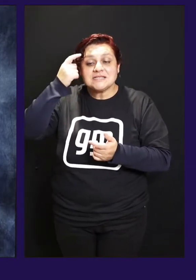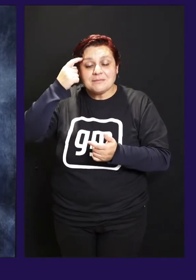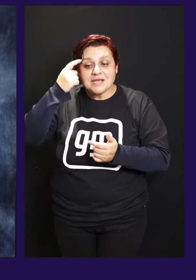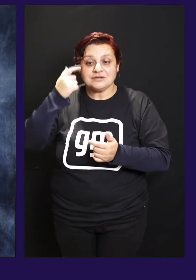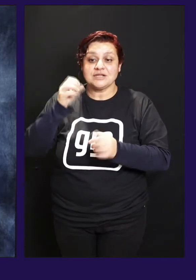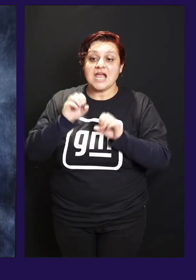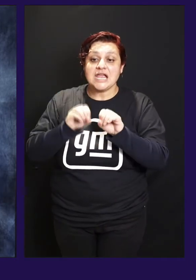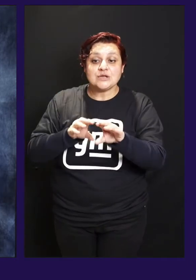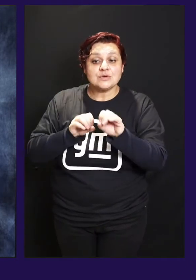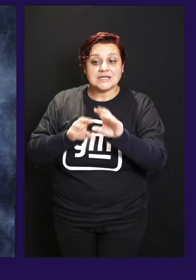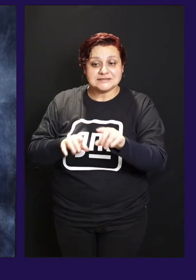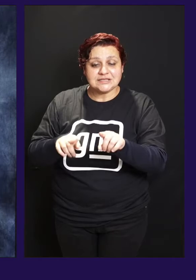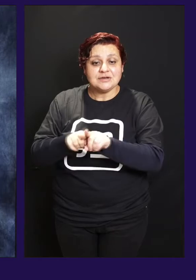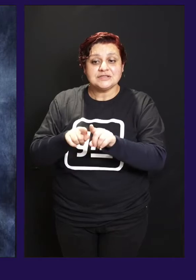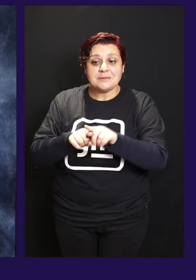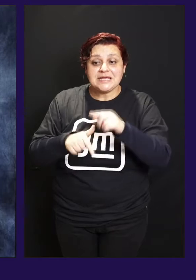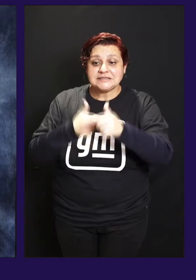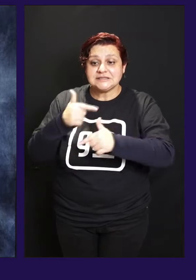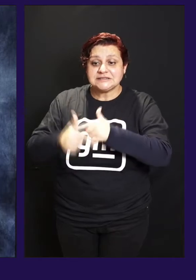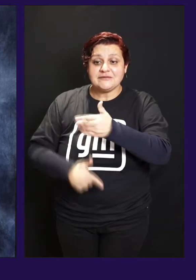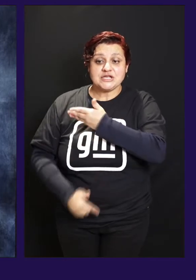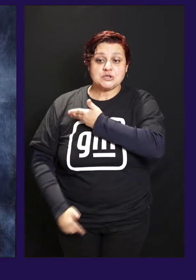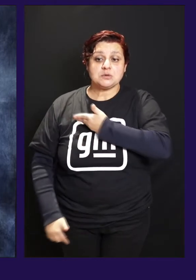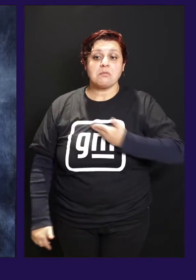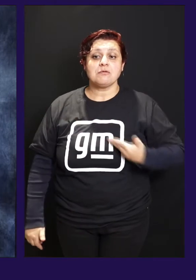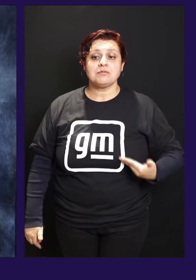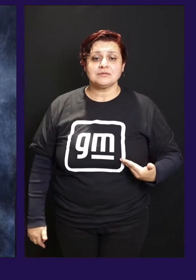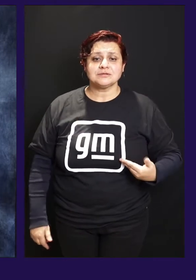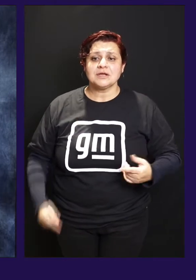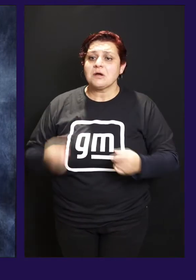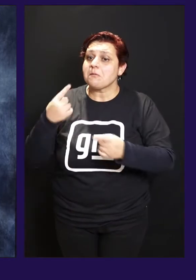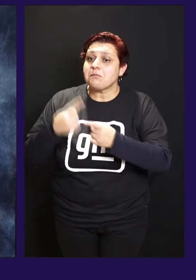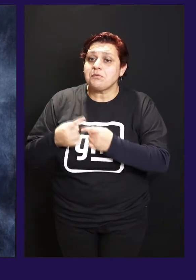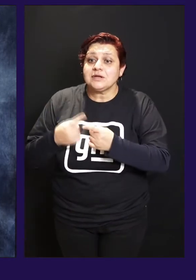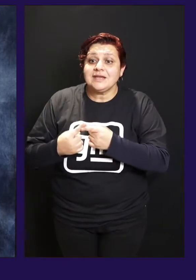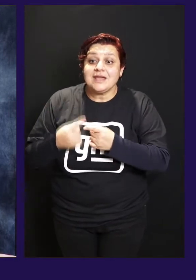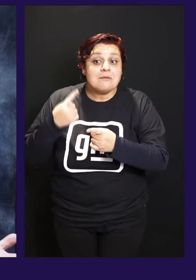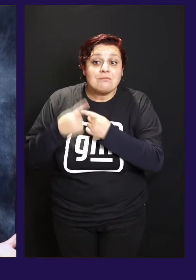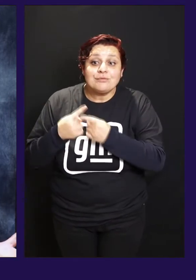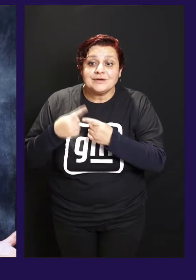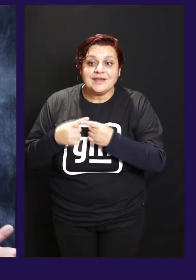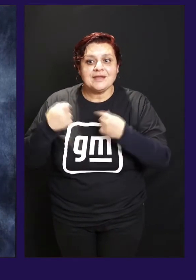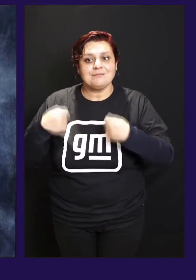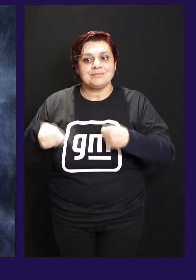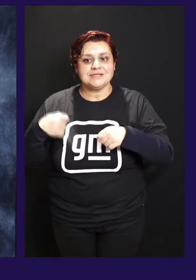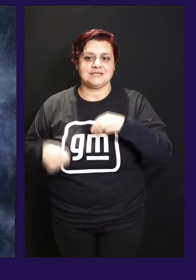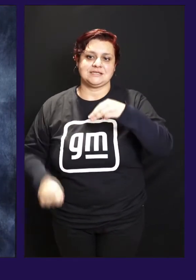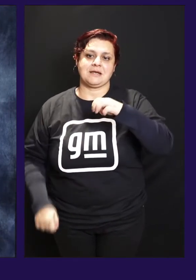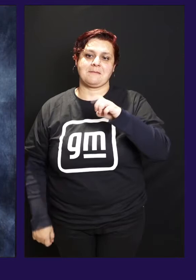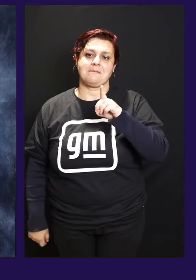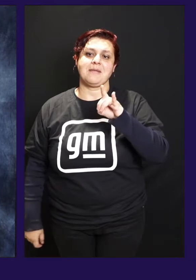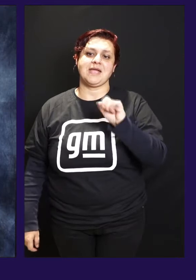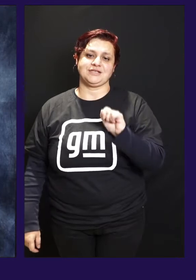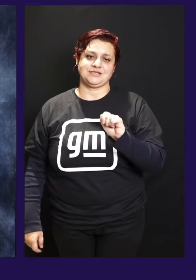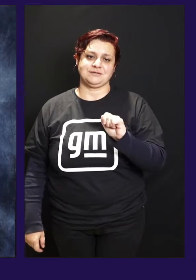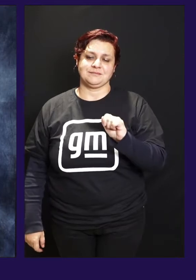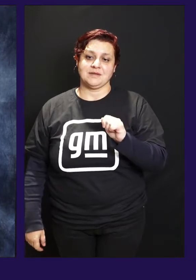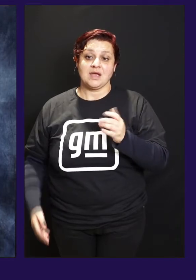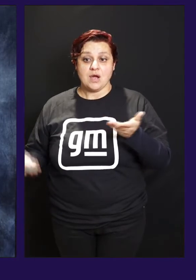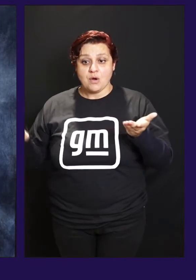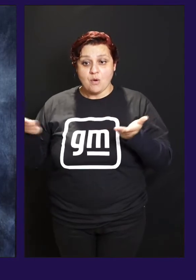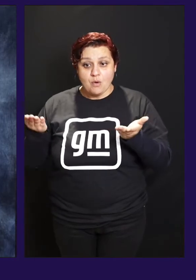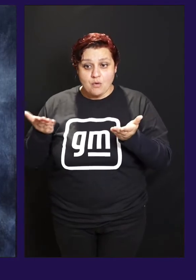cabeça, de tudo. E eles chegaram daí ao cockpit ideal. E eles tinham uma regra para 10 itens do cockpit para que as